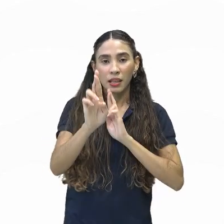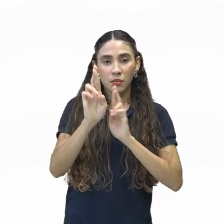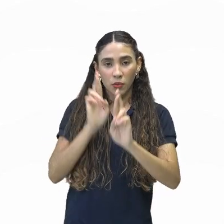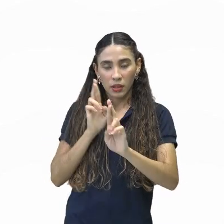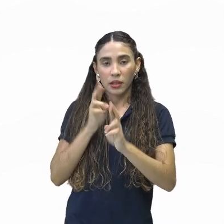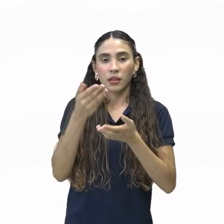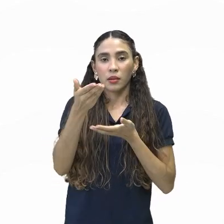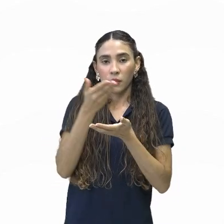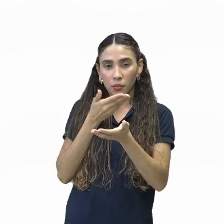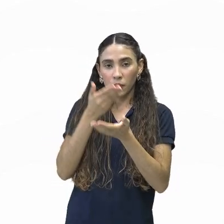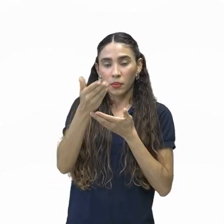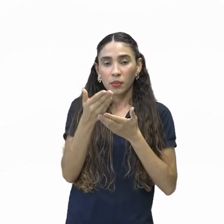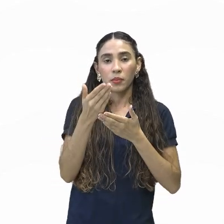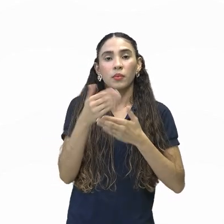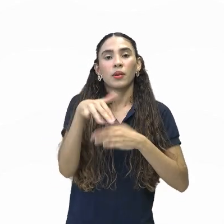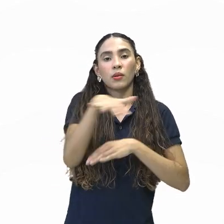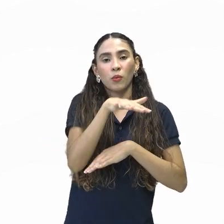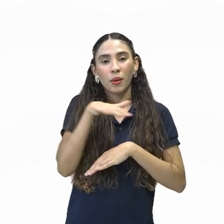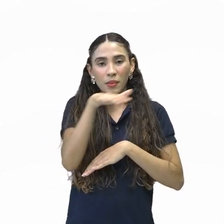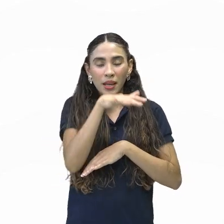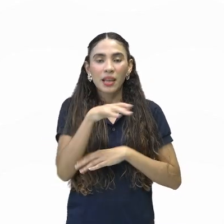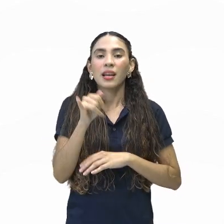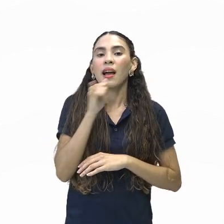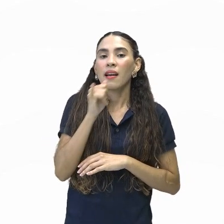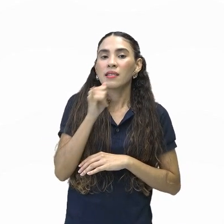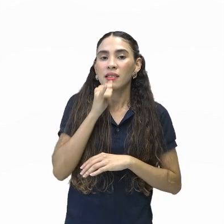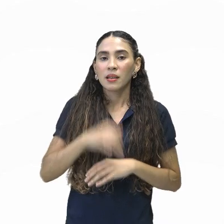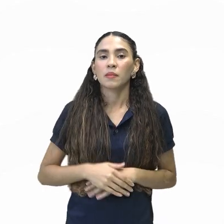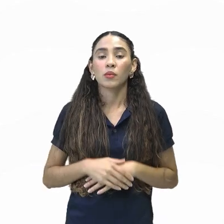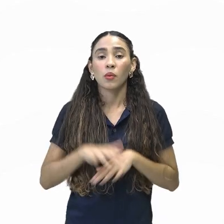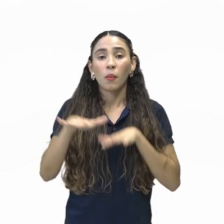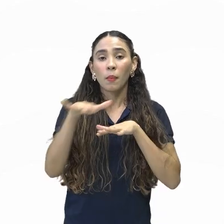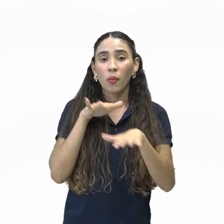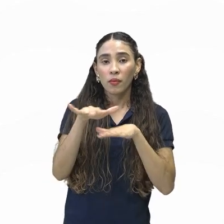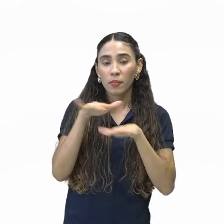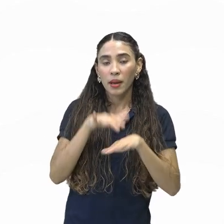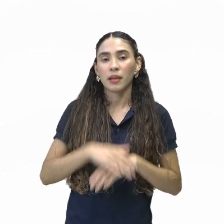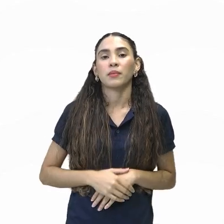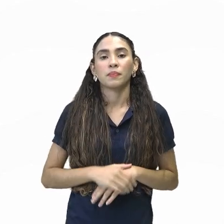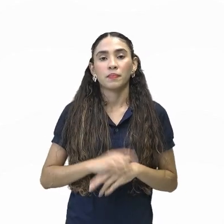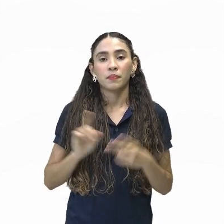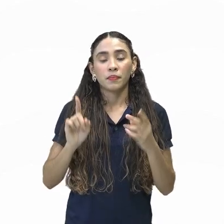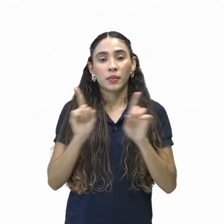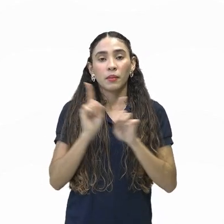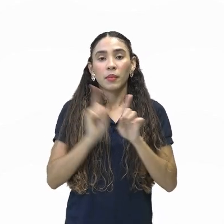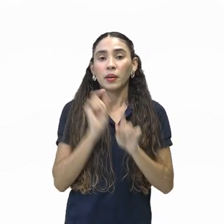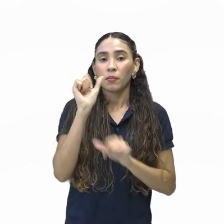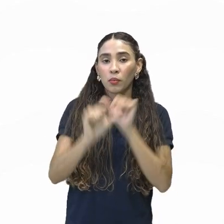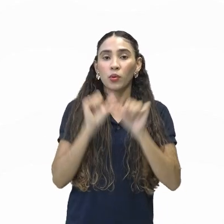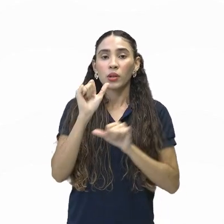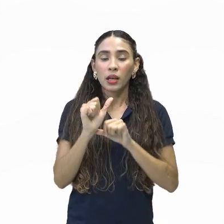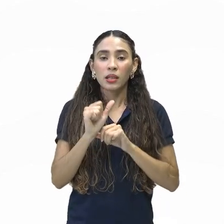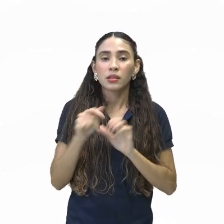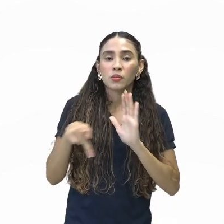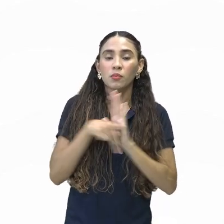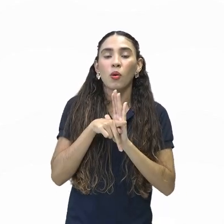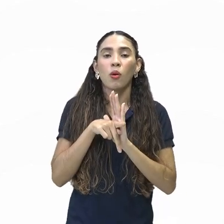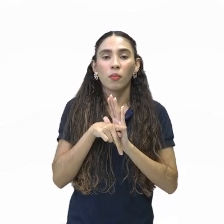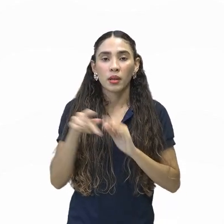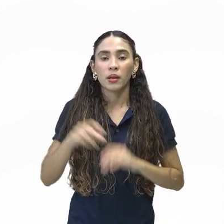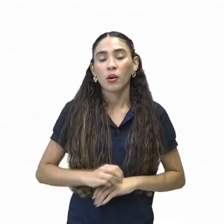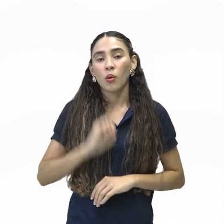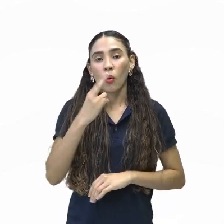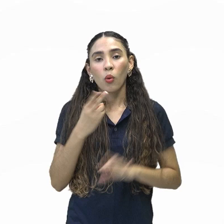a estímulos do ambiente, como por meio de movimentos, alterações fisiológicas